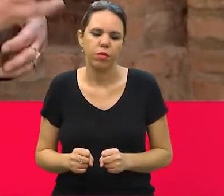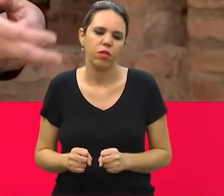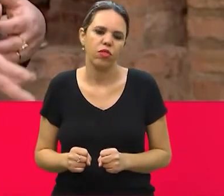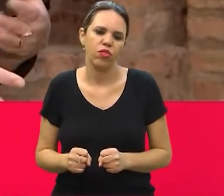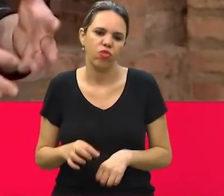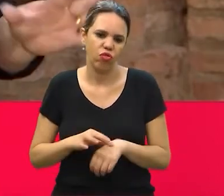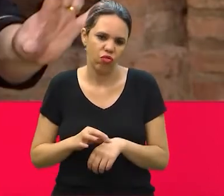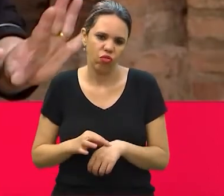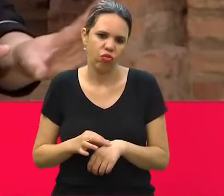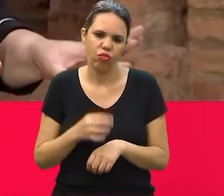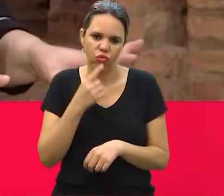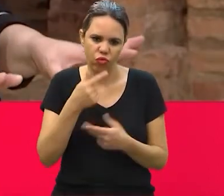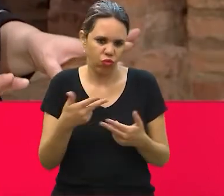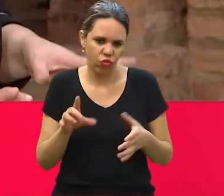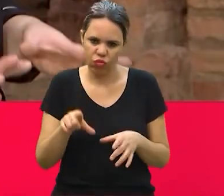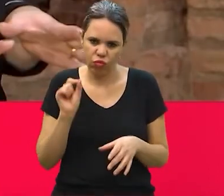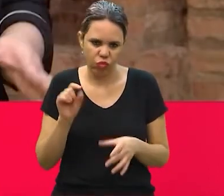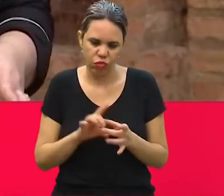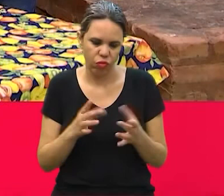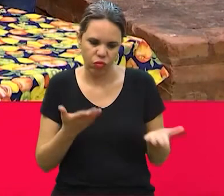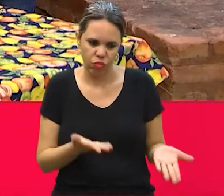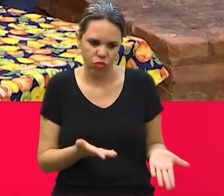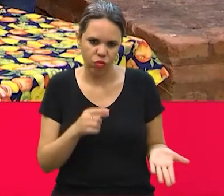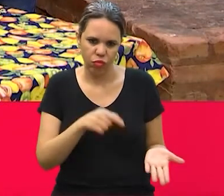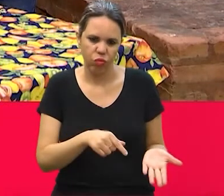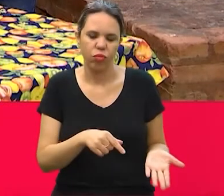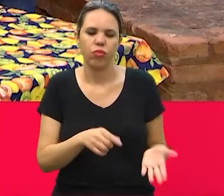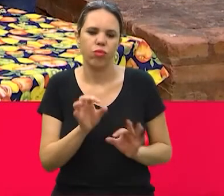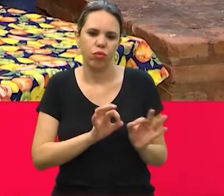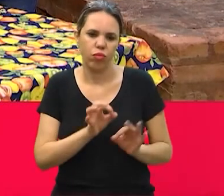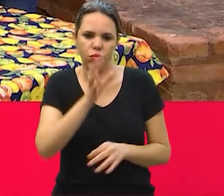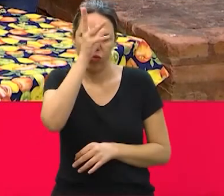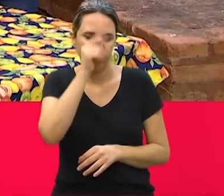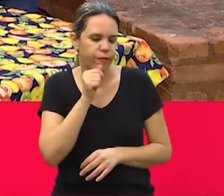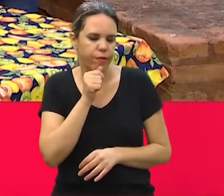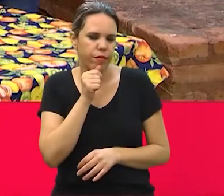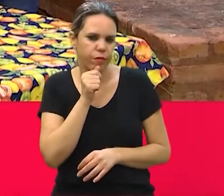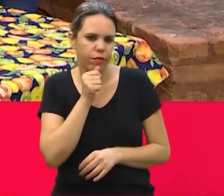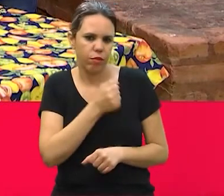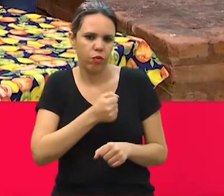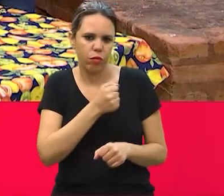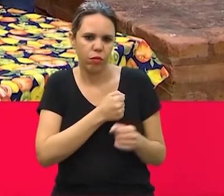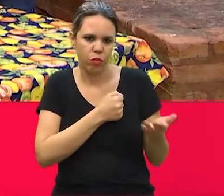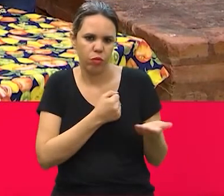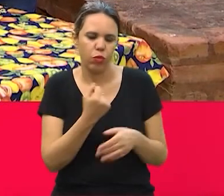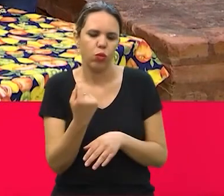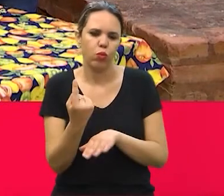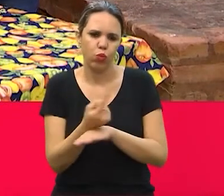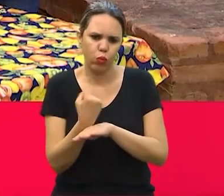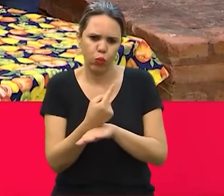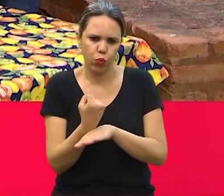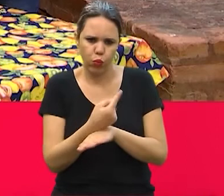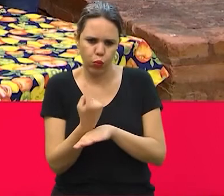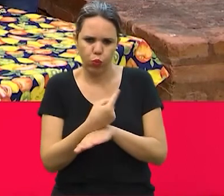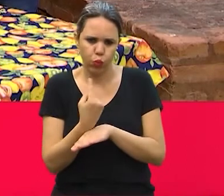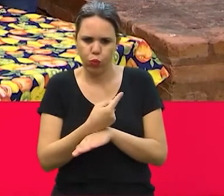panela, pode ser a carne que você escolheu ali. Aqui, no caso, nós estamos preparando o frango, O frango, você cozinhou ele na pressão? Cozinhei